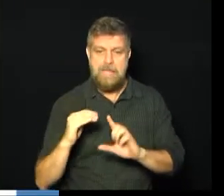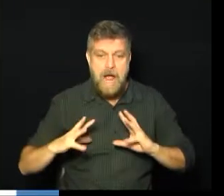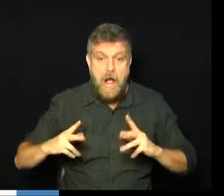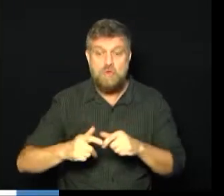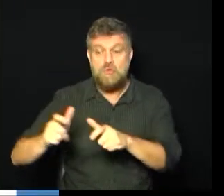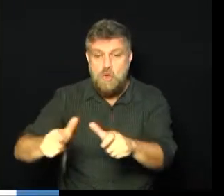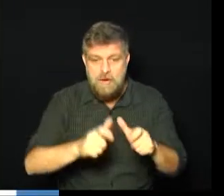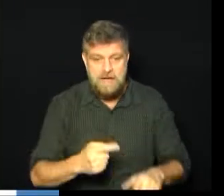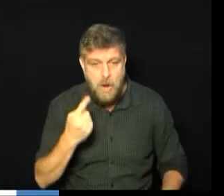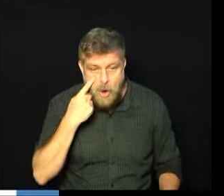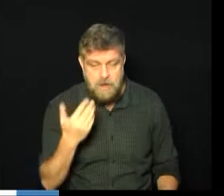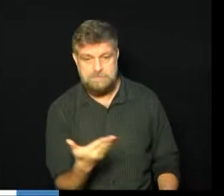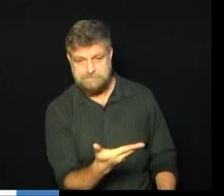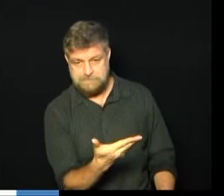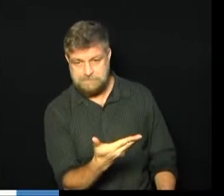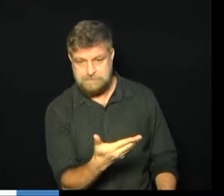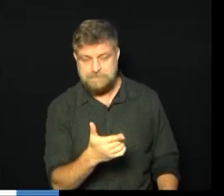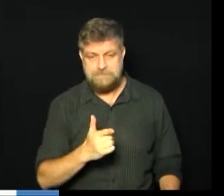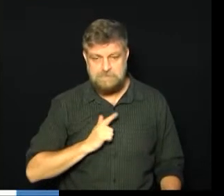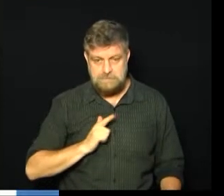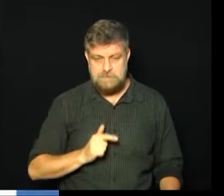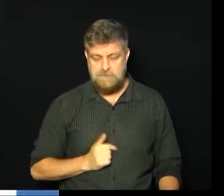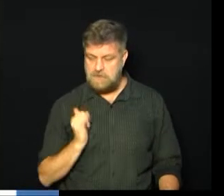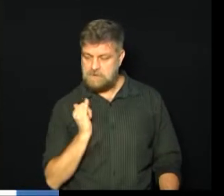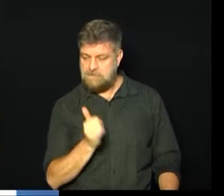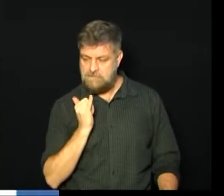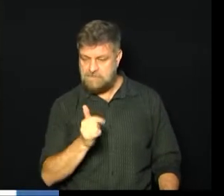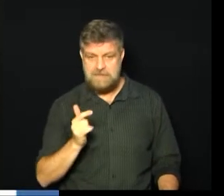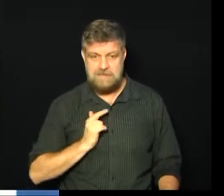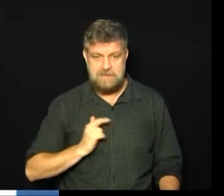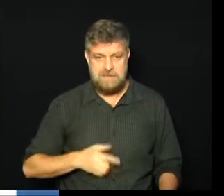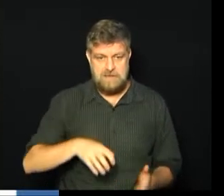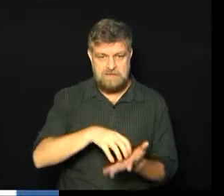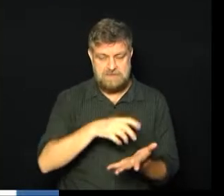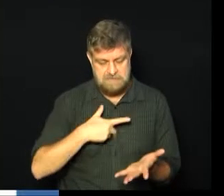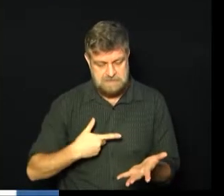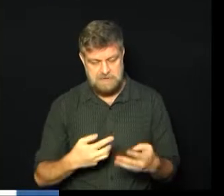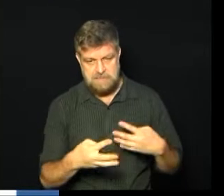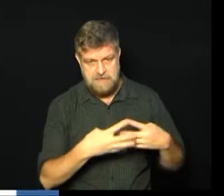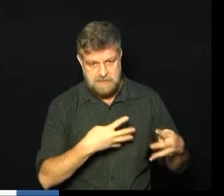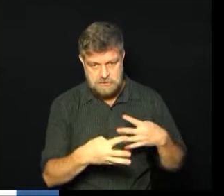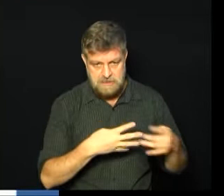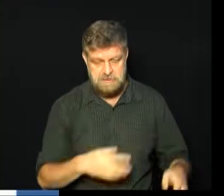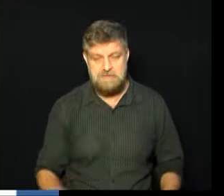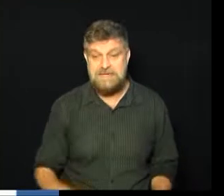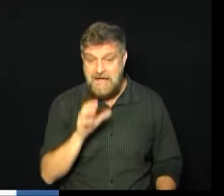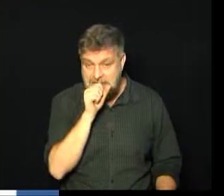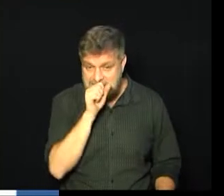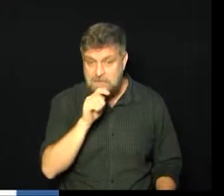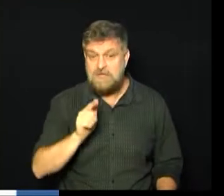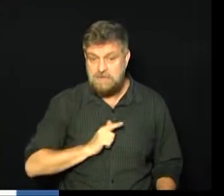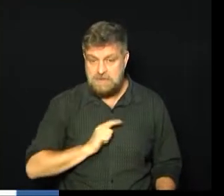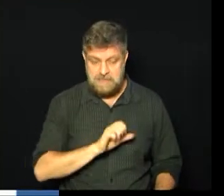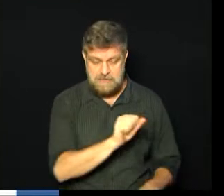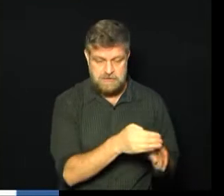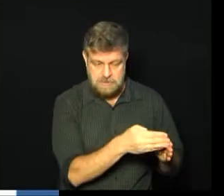disponíveis. Olha, já apareceu aqui no nosso vídeo. Então, como eu estava falando, no Centro de Saúde Barão Geraldo, sábado tem ação das